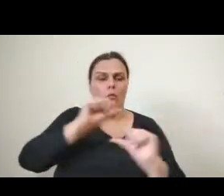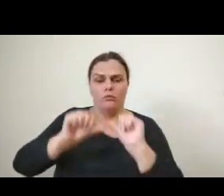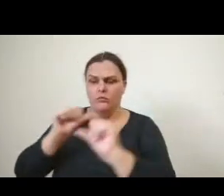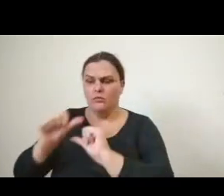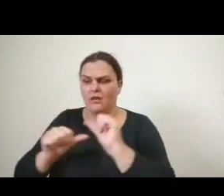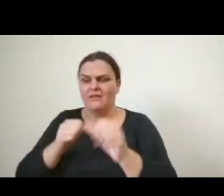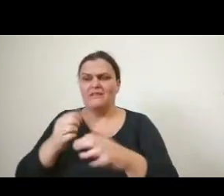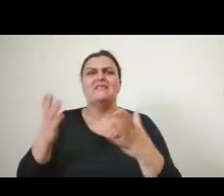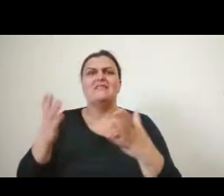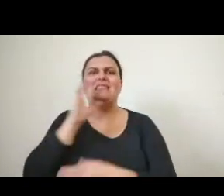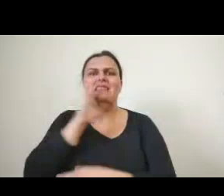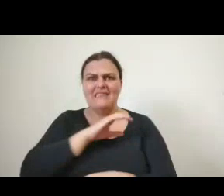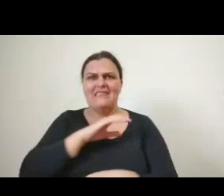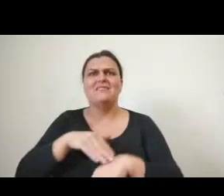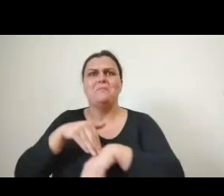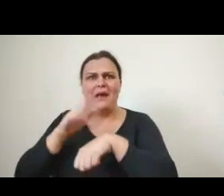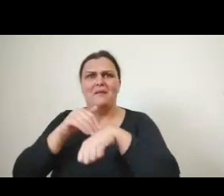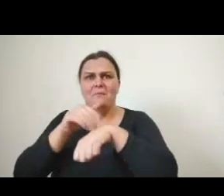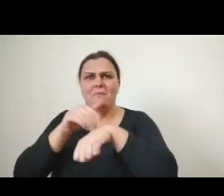especialmente nas últimas décadas,